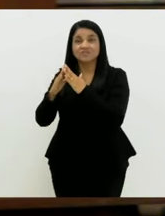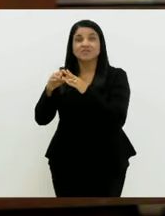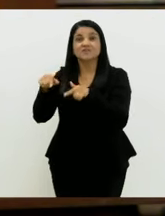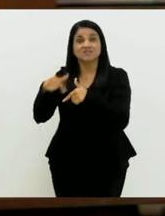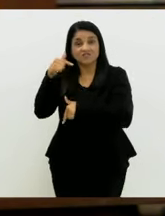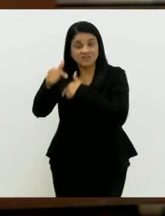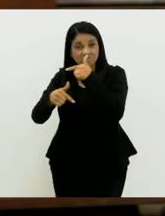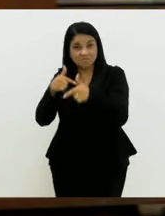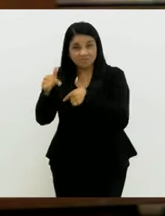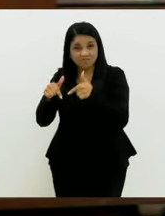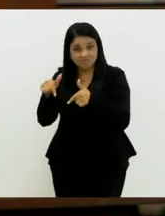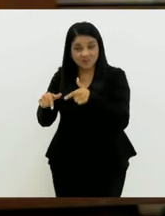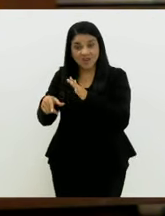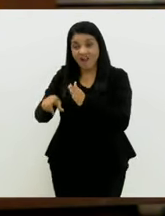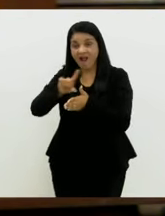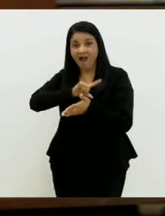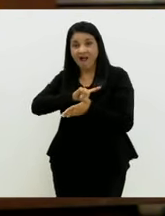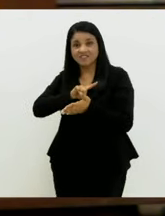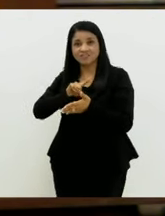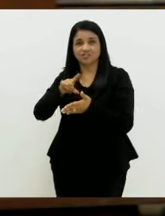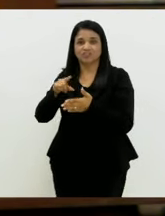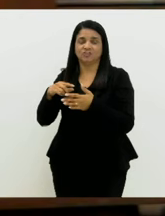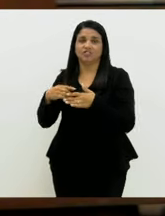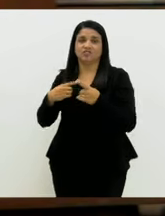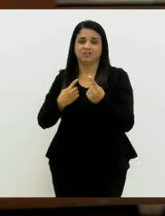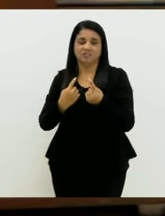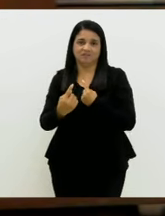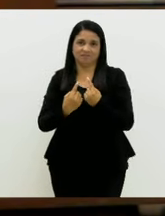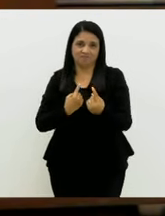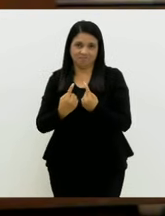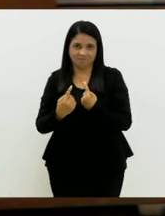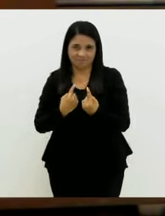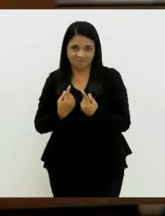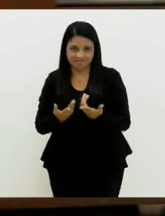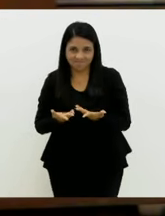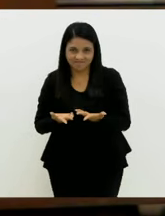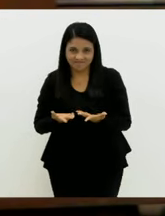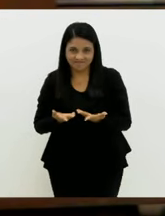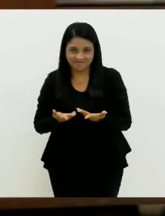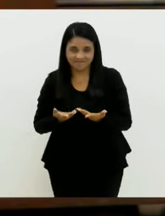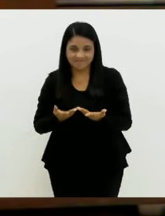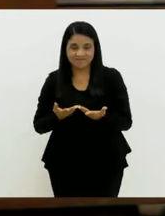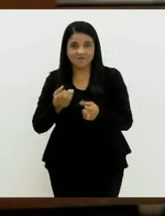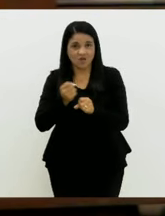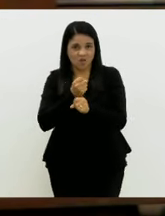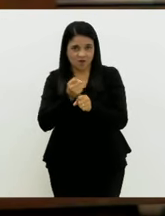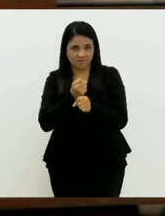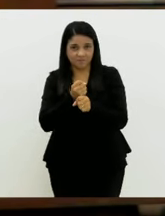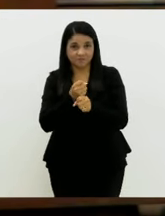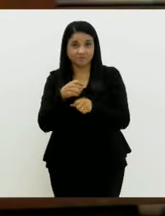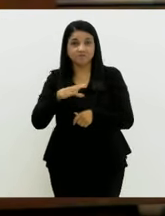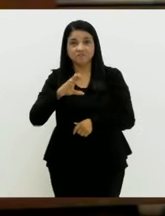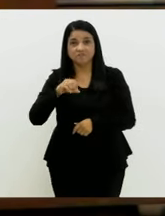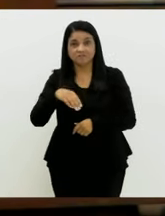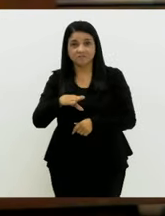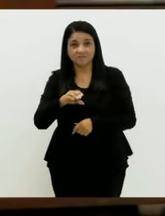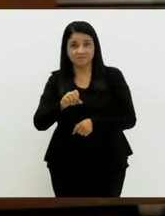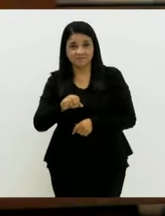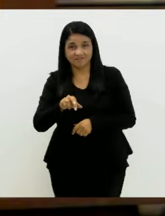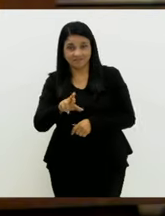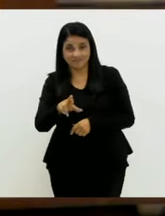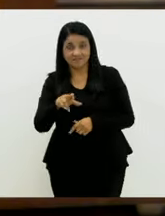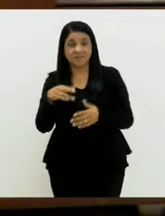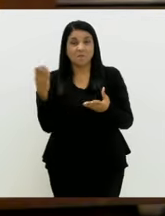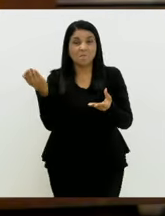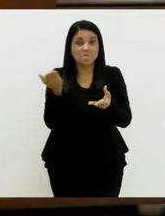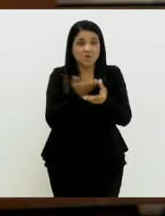ali antes mesmo da rodovia existir. A Concer, que tem dezenas de processos contra